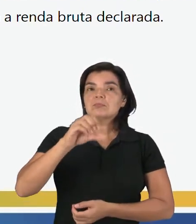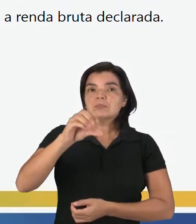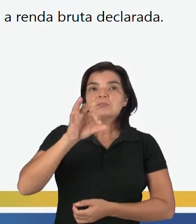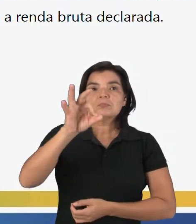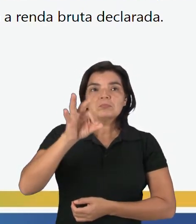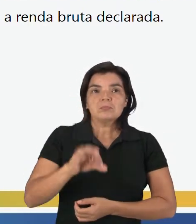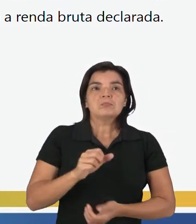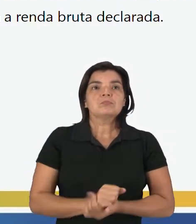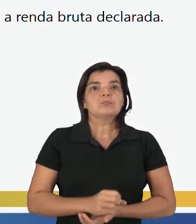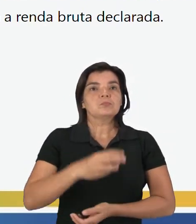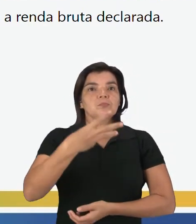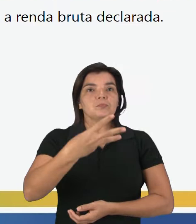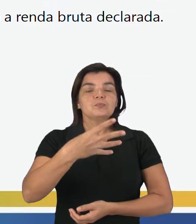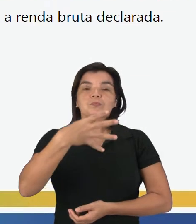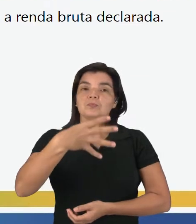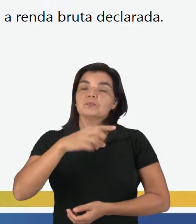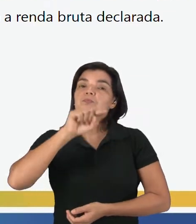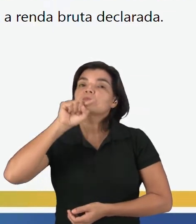0,9%